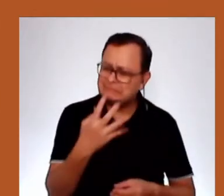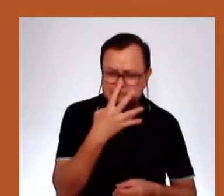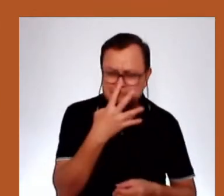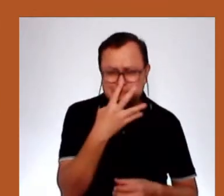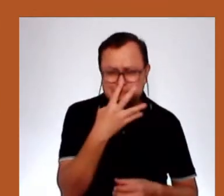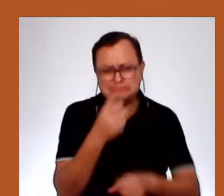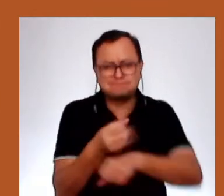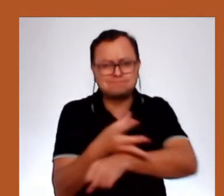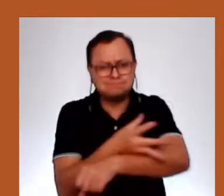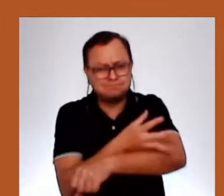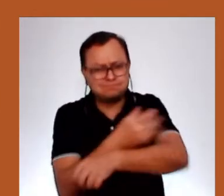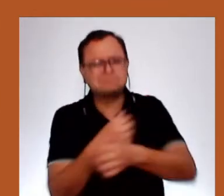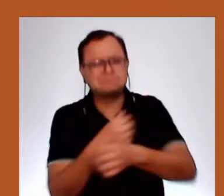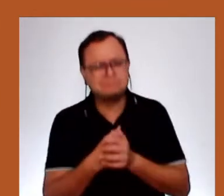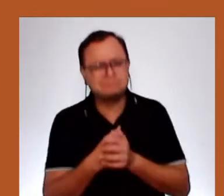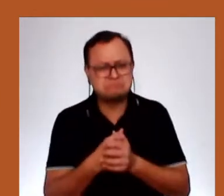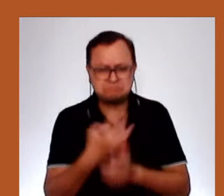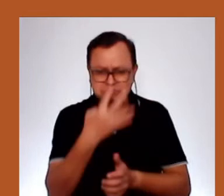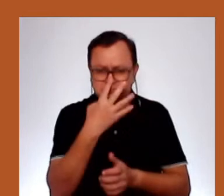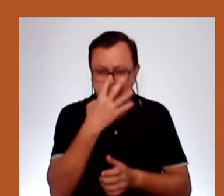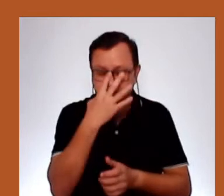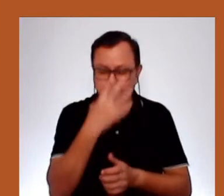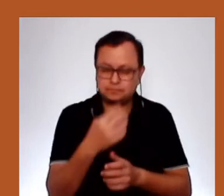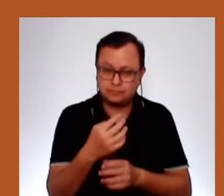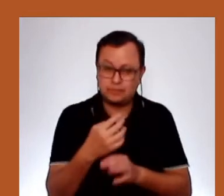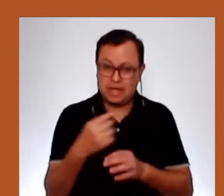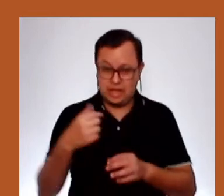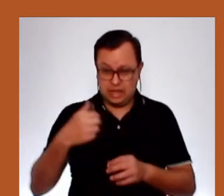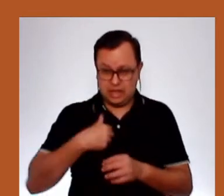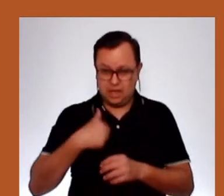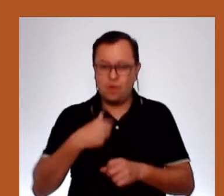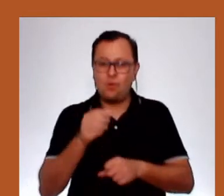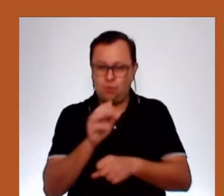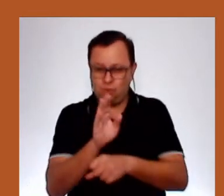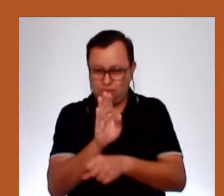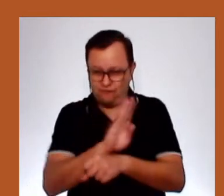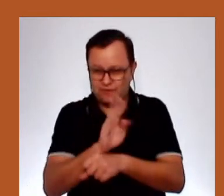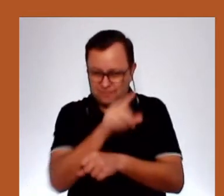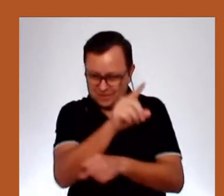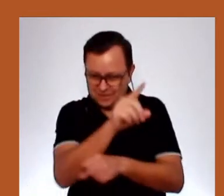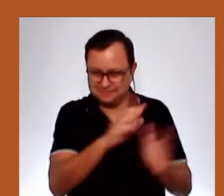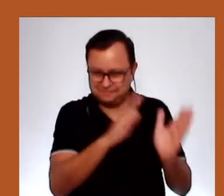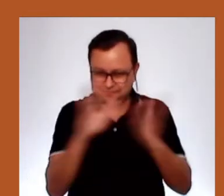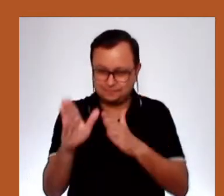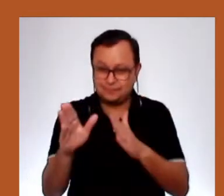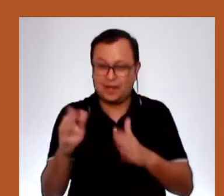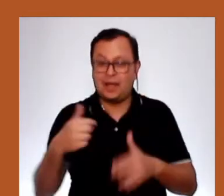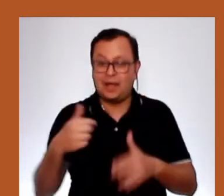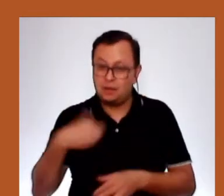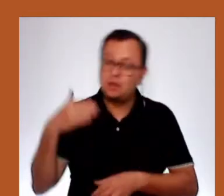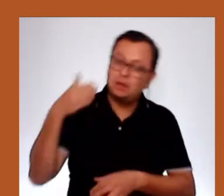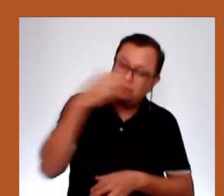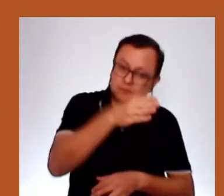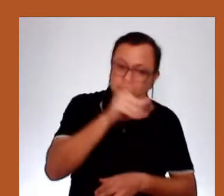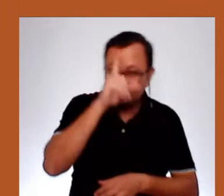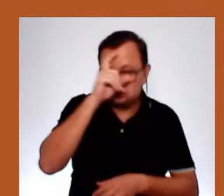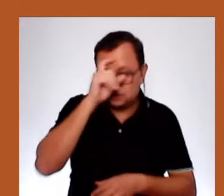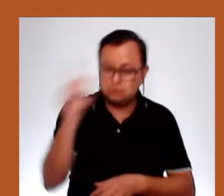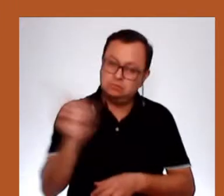direção remota, né? Eu não entrei no hospital. A gente se organizou para que eu tivesse do lado de